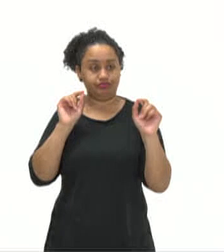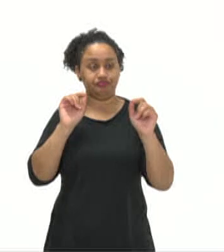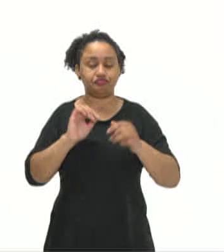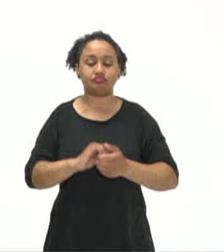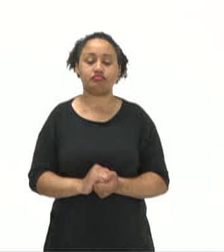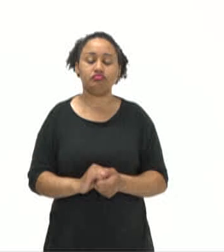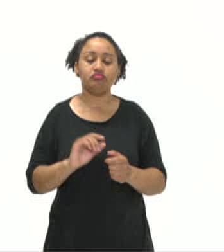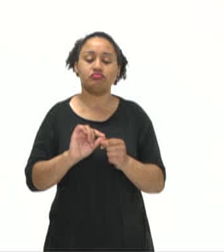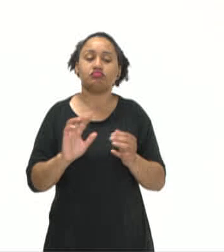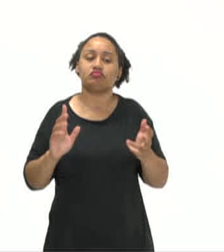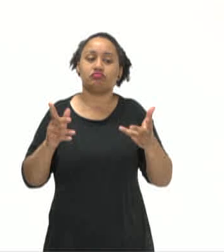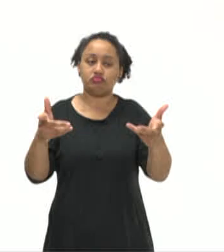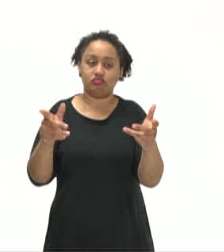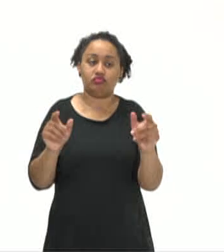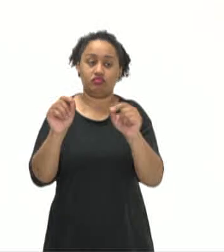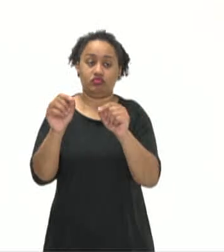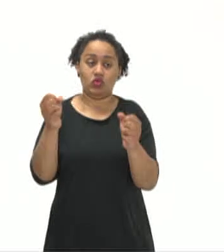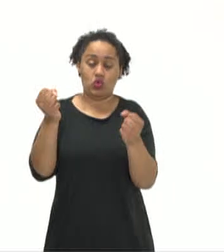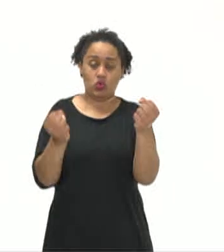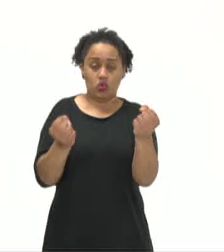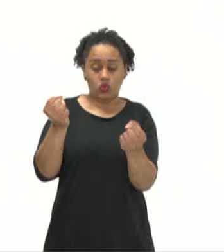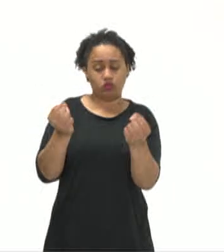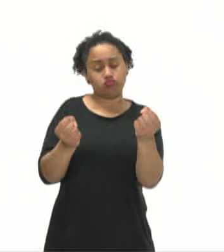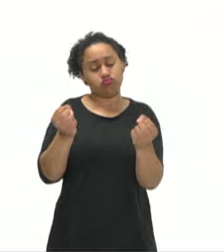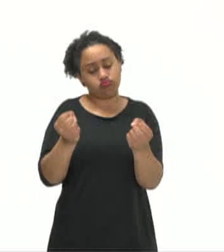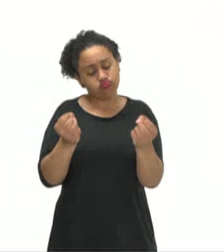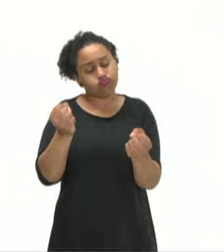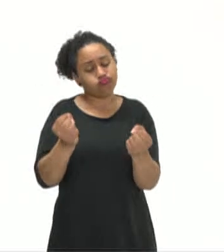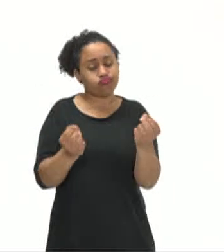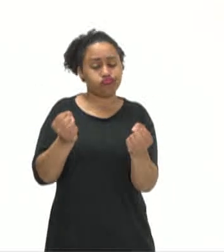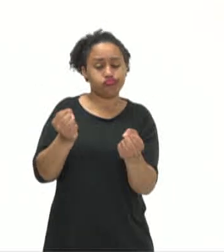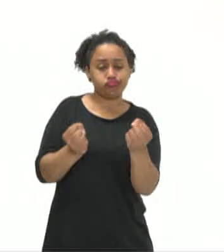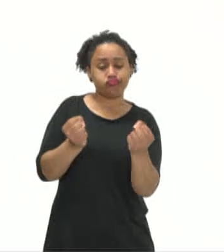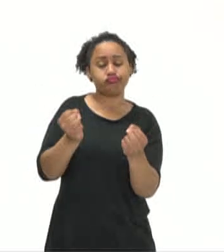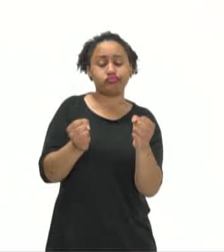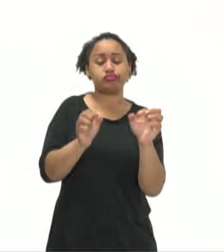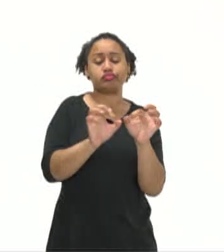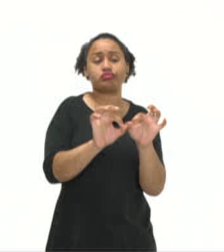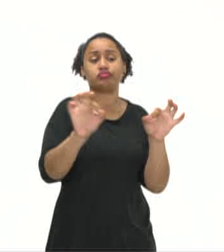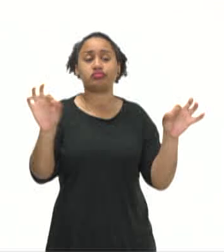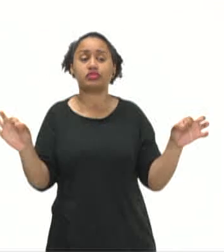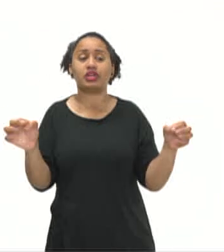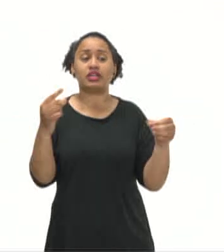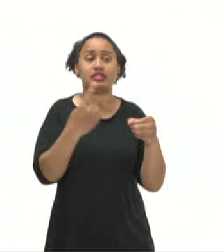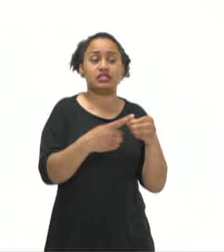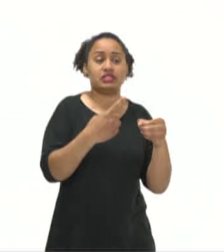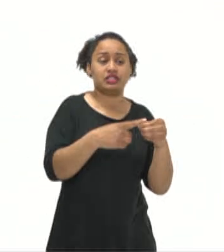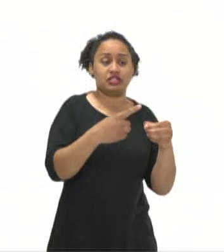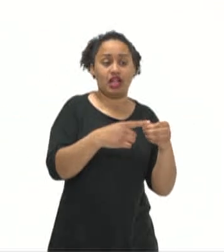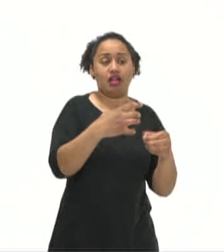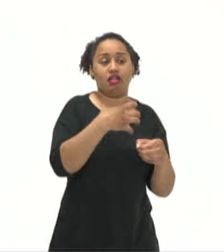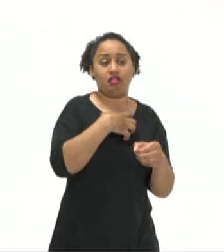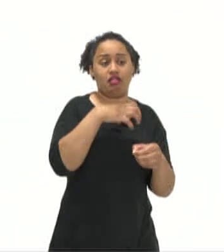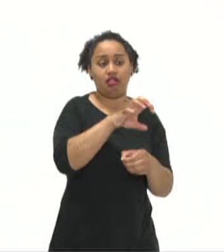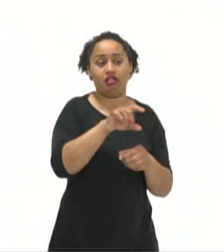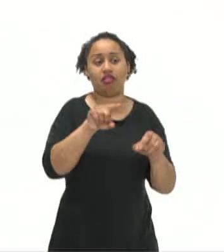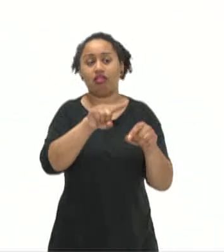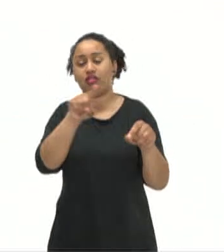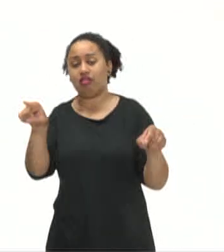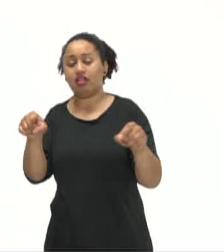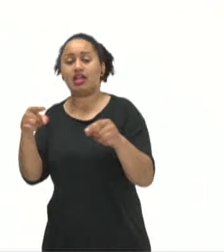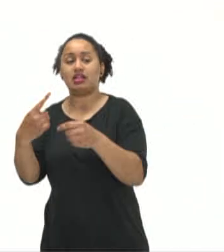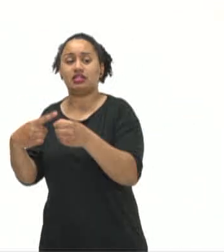Desenvolvendo certa velocidade média, um motorista percorreu de carro a distância entre as cidades baianas Salvador e Mangue Seco